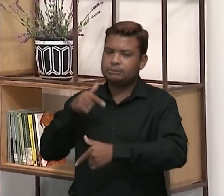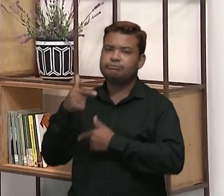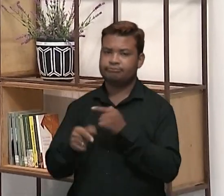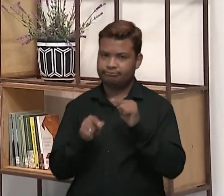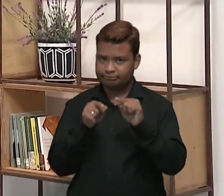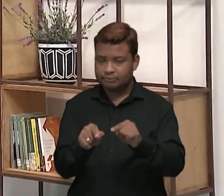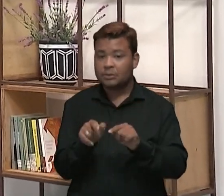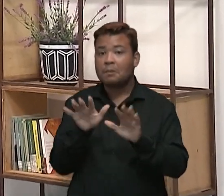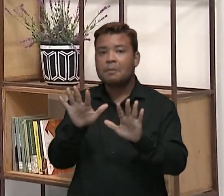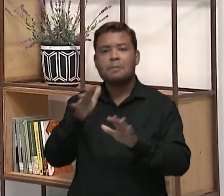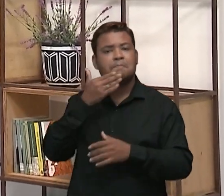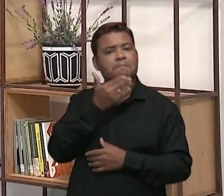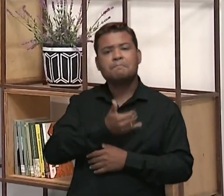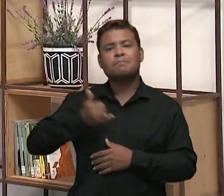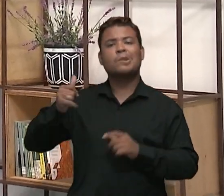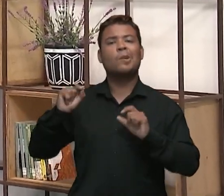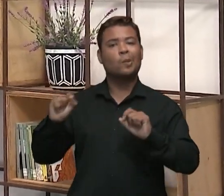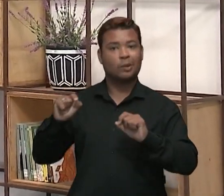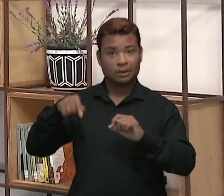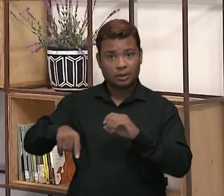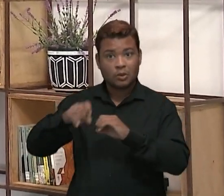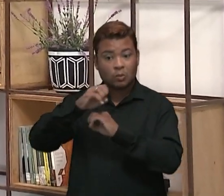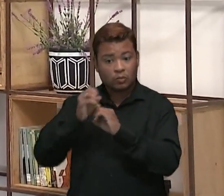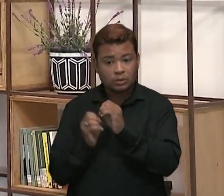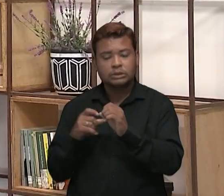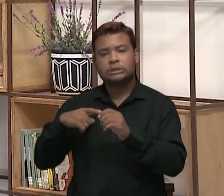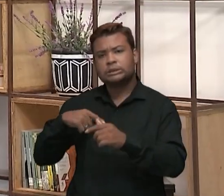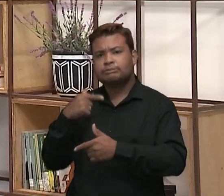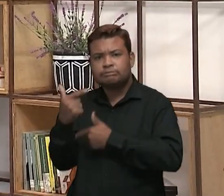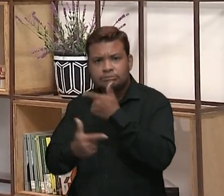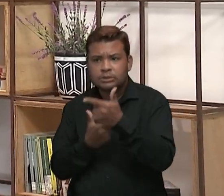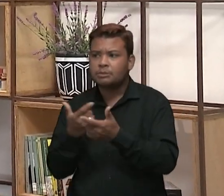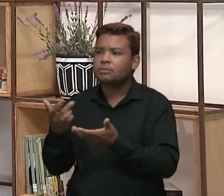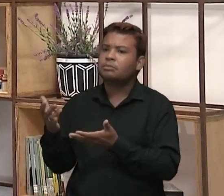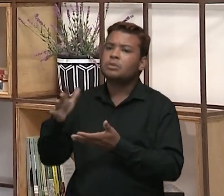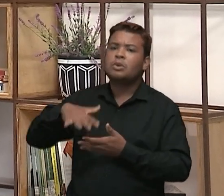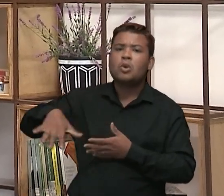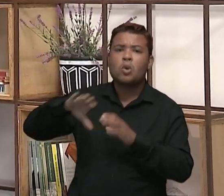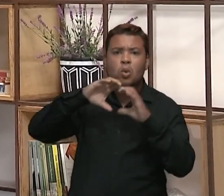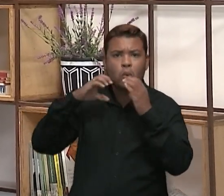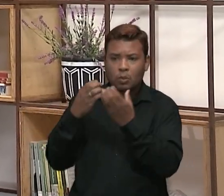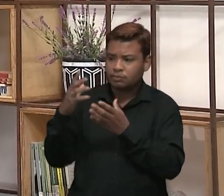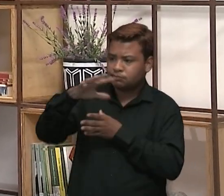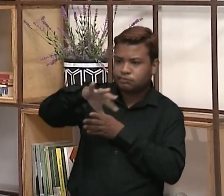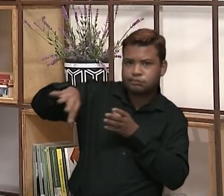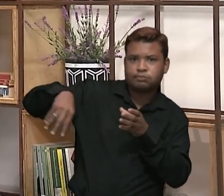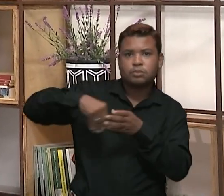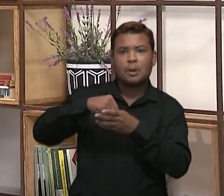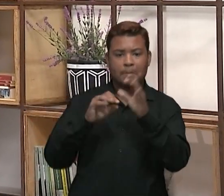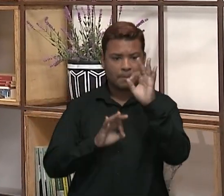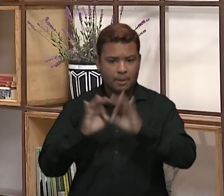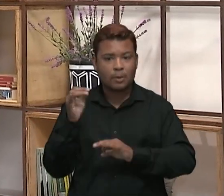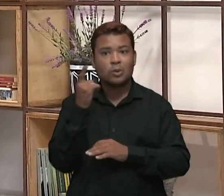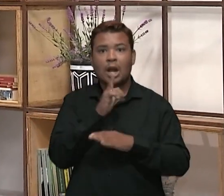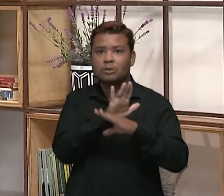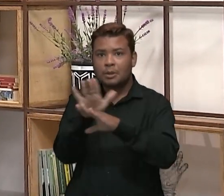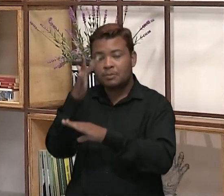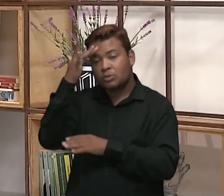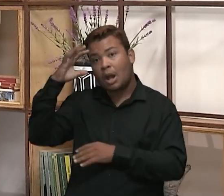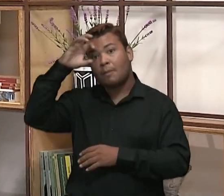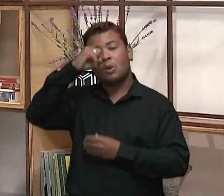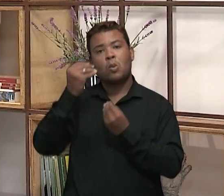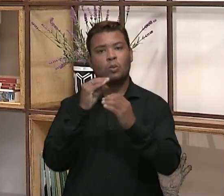ainda, melhor do que isso, é envolver a comunidade nas produções formando comunicadores. Vamos